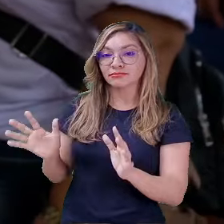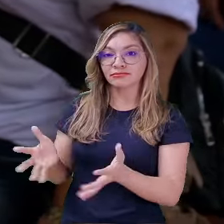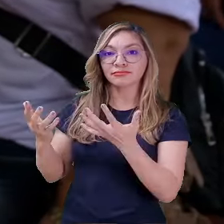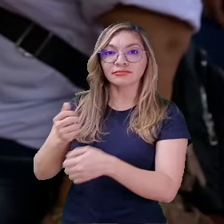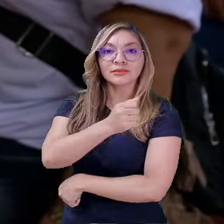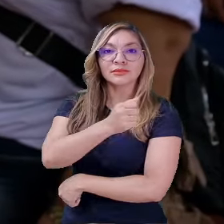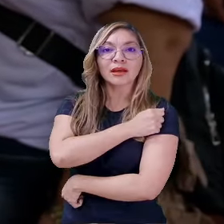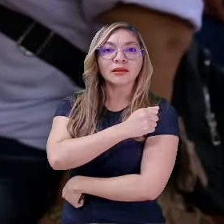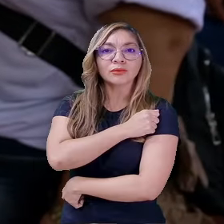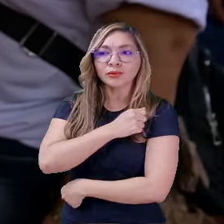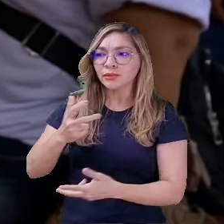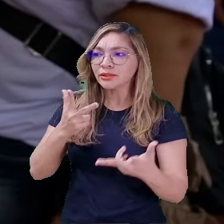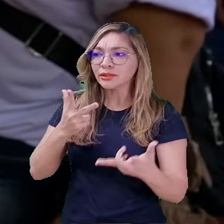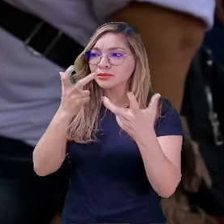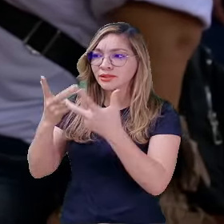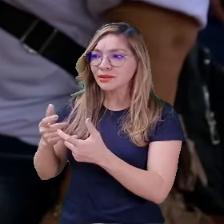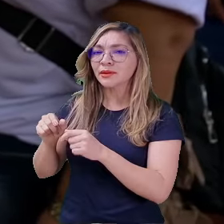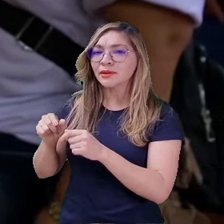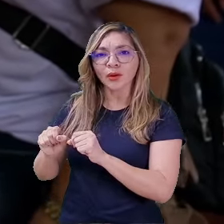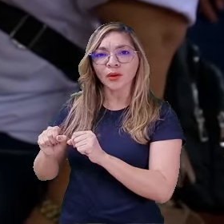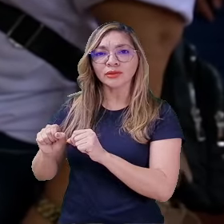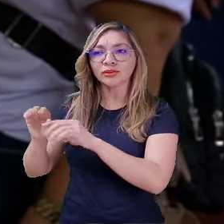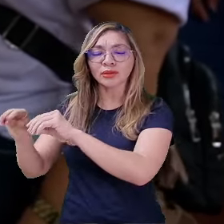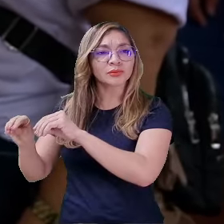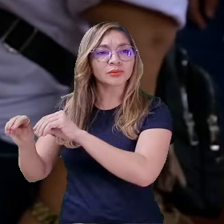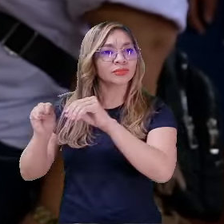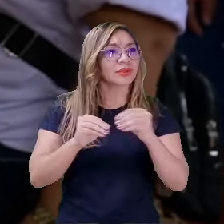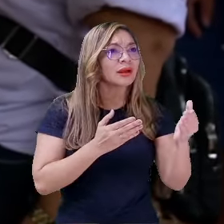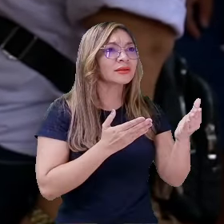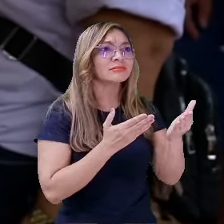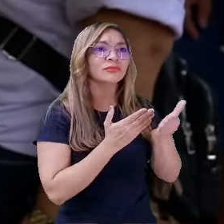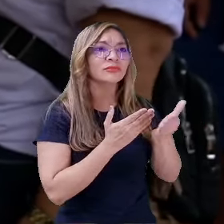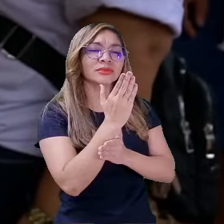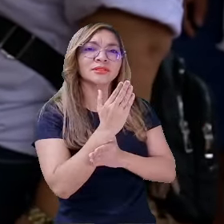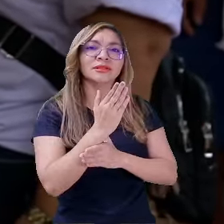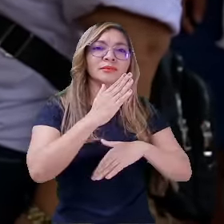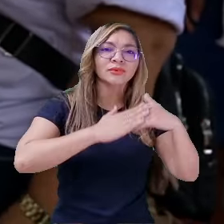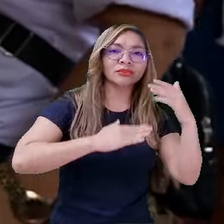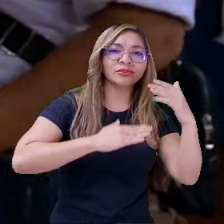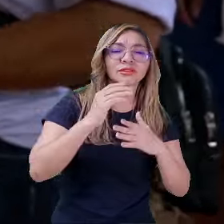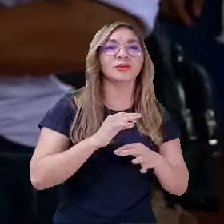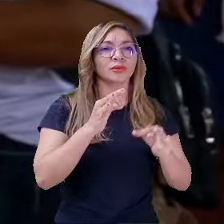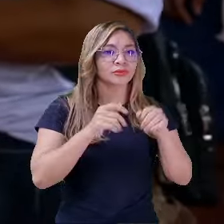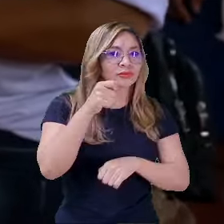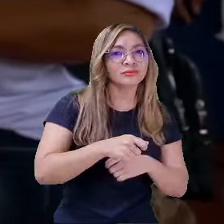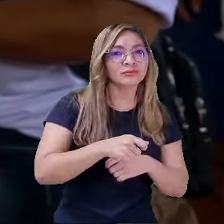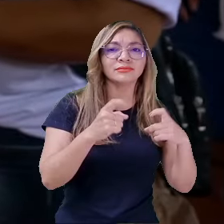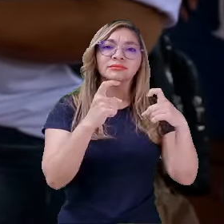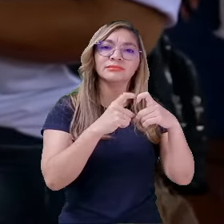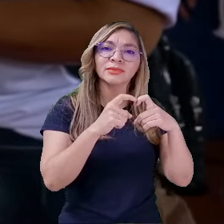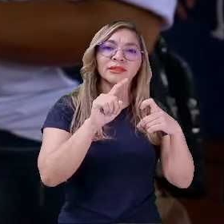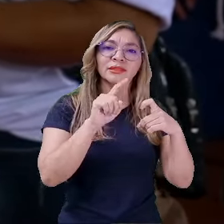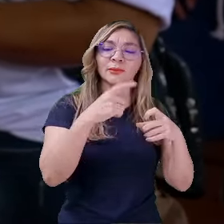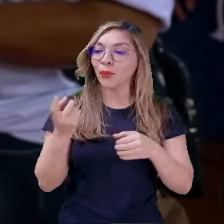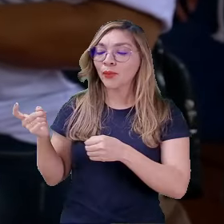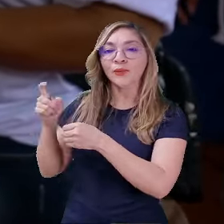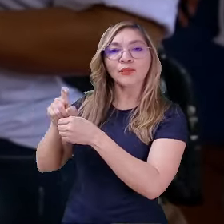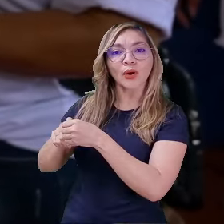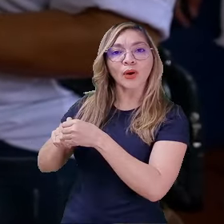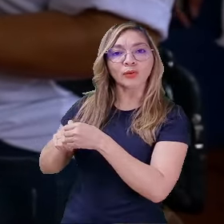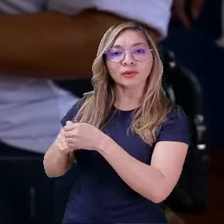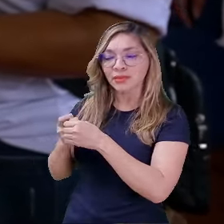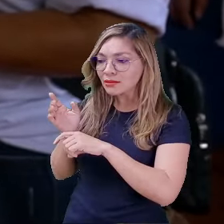podem sair daqui, conseguir outras profissões, ser juízes, ser médicos e voltarem para a comunidade, agregar valor e